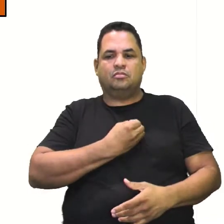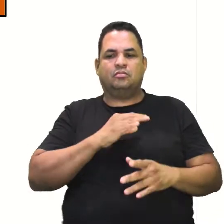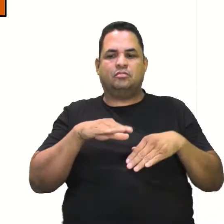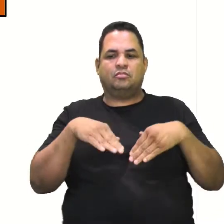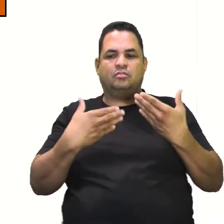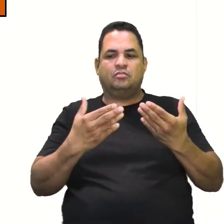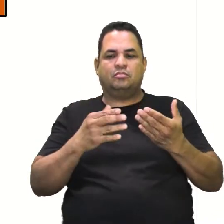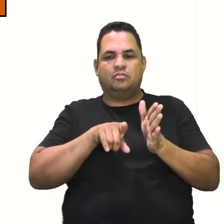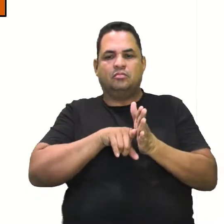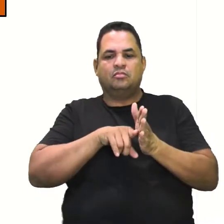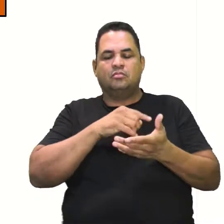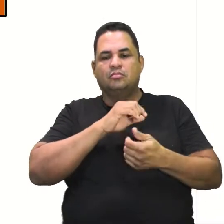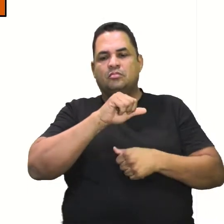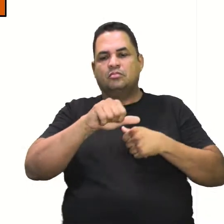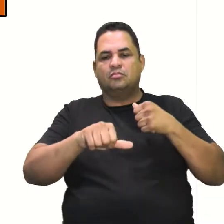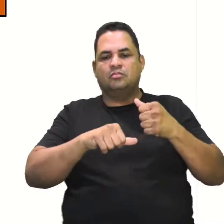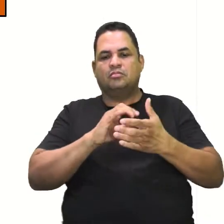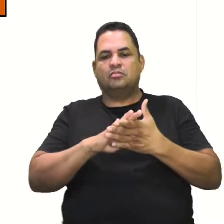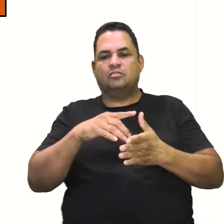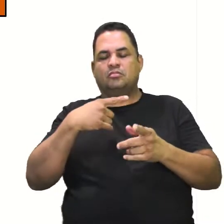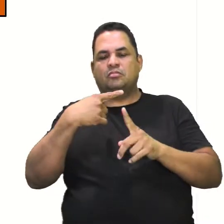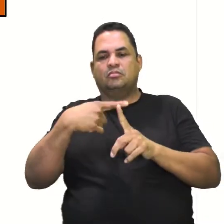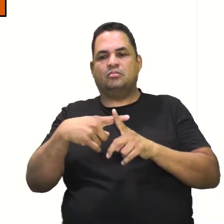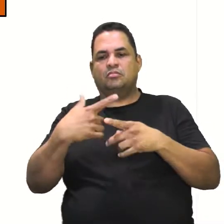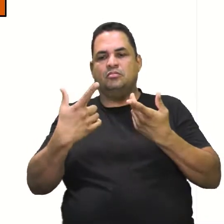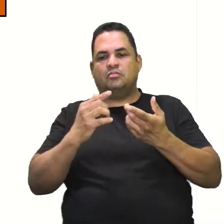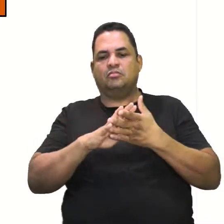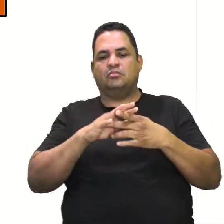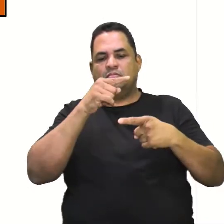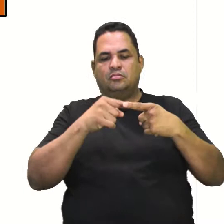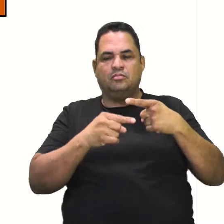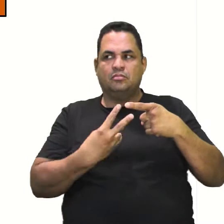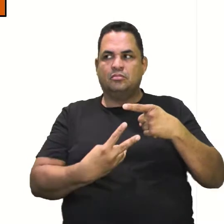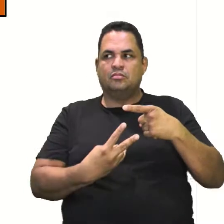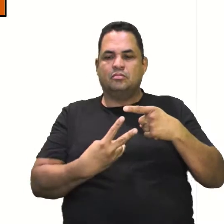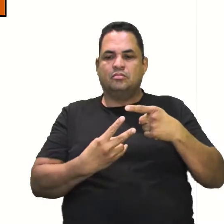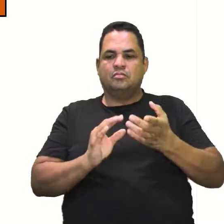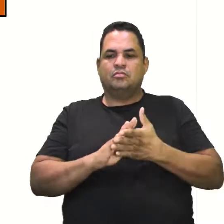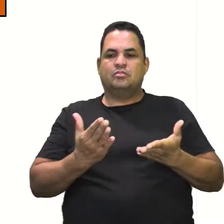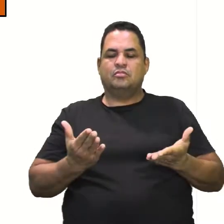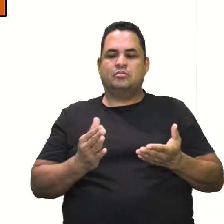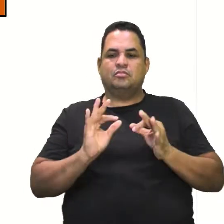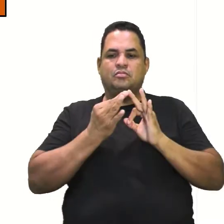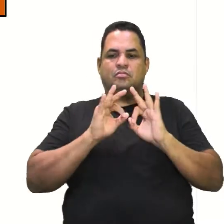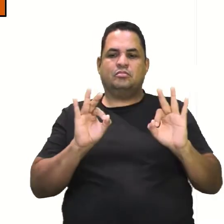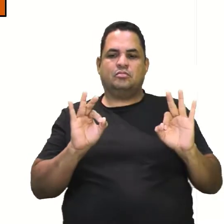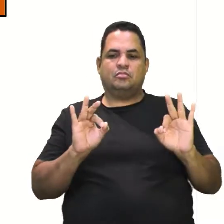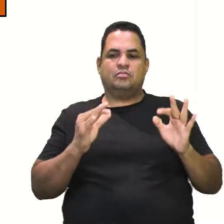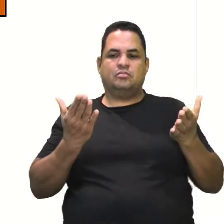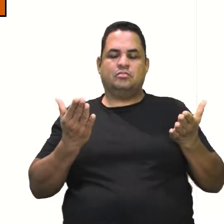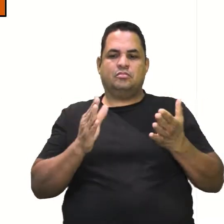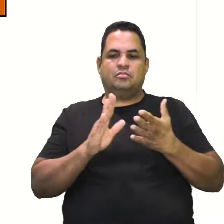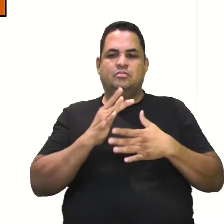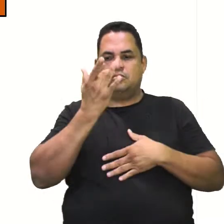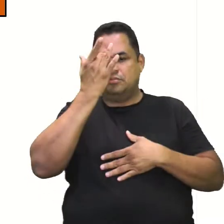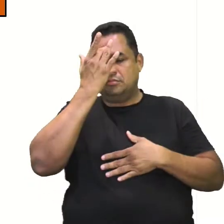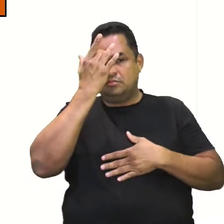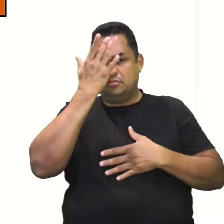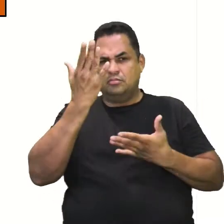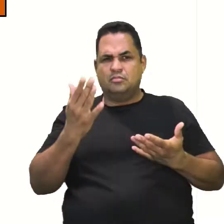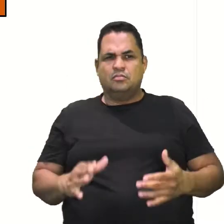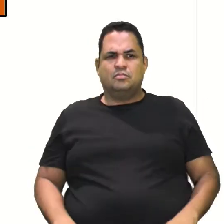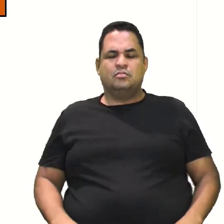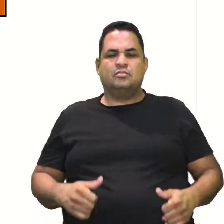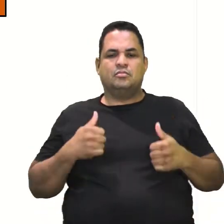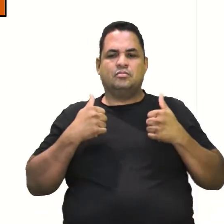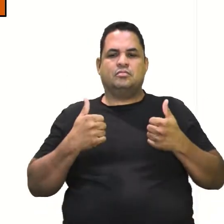caso ele seja negativo. Vamos eliminar esse negativo e dividir por 2. Muito bem, simples assim? Simples facinho, assim. Facinho.